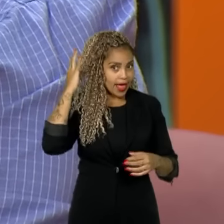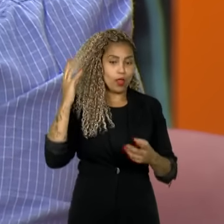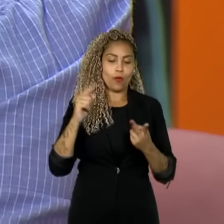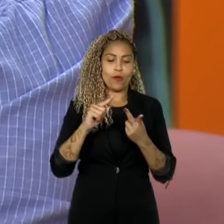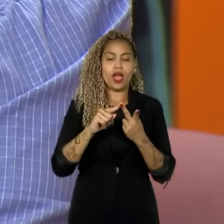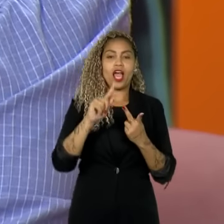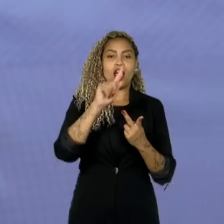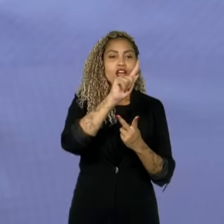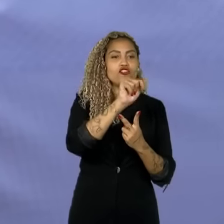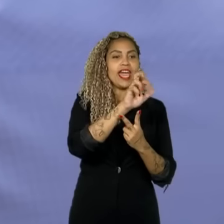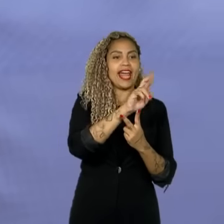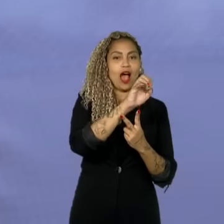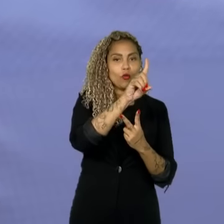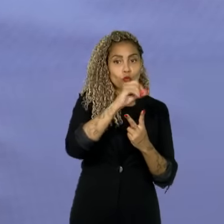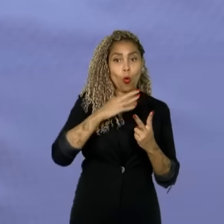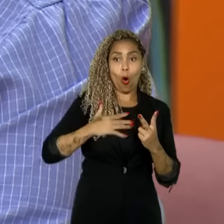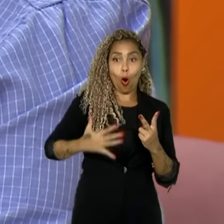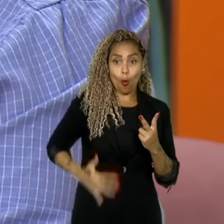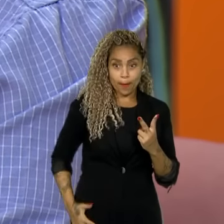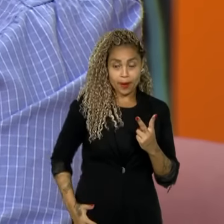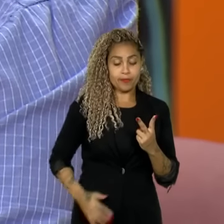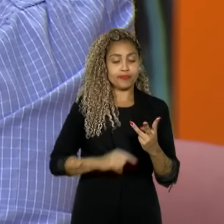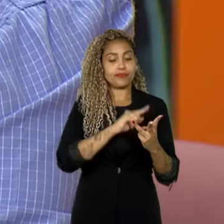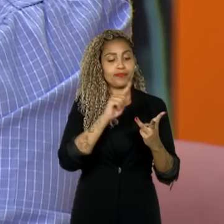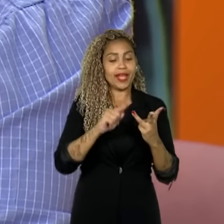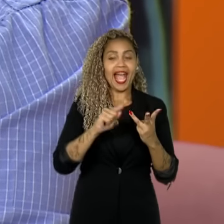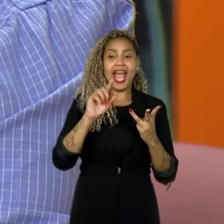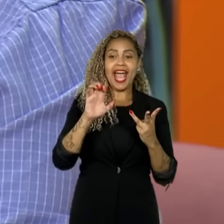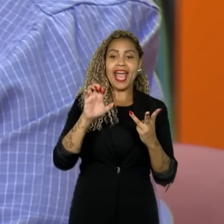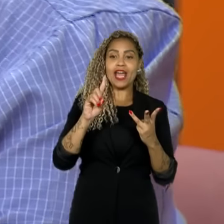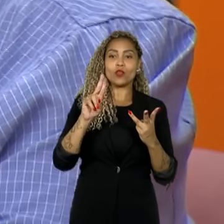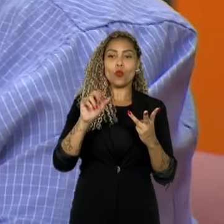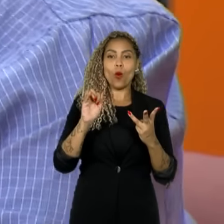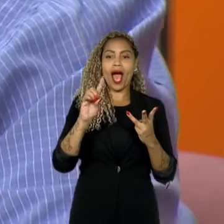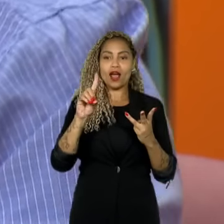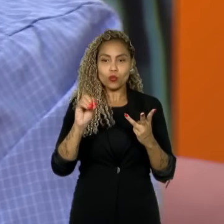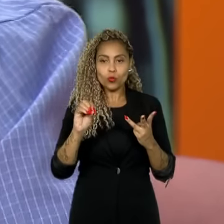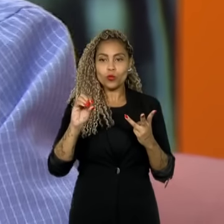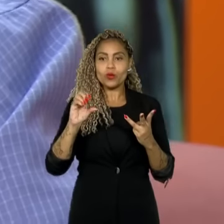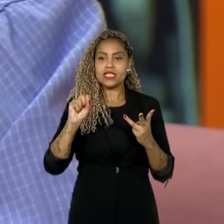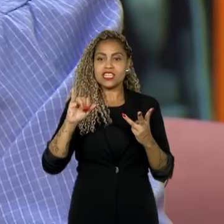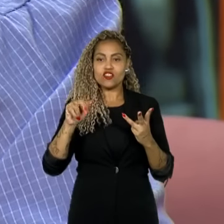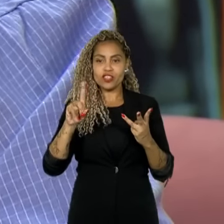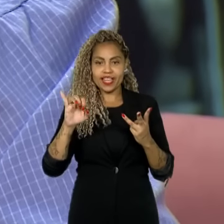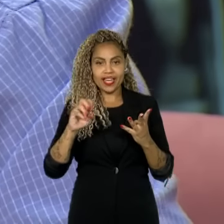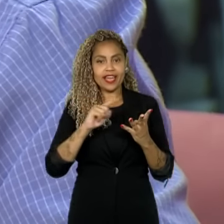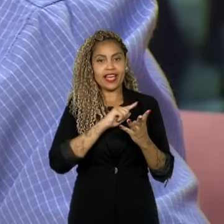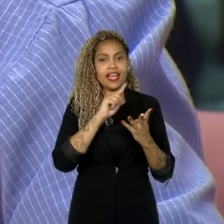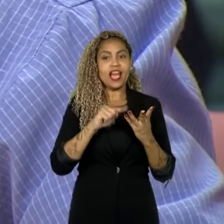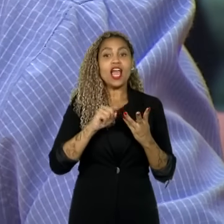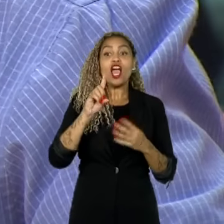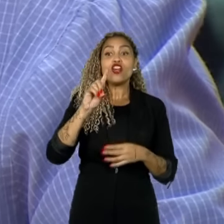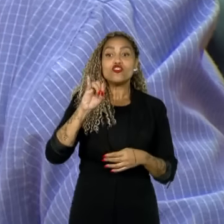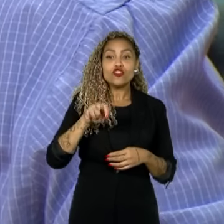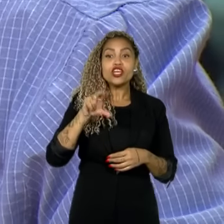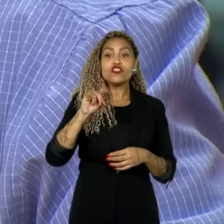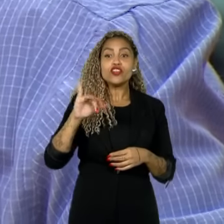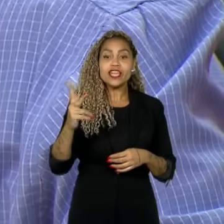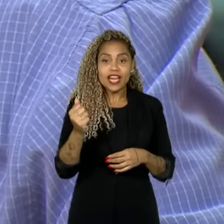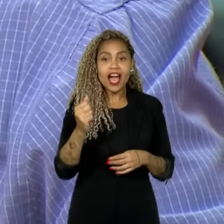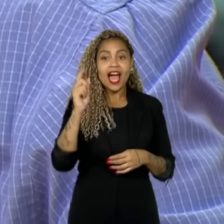Sim. Geraldo Sobreira. Da roupa. Aí o Eduardo Sidney. E a Dindinha, que era o peão afetivo